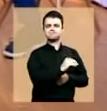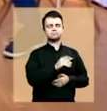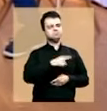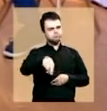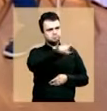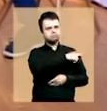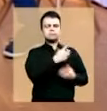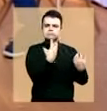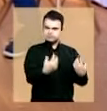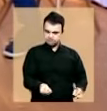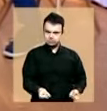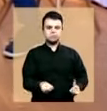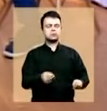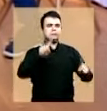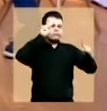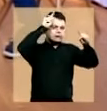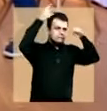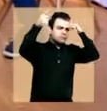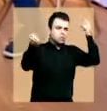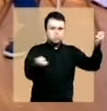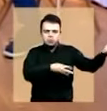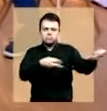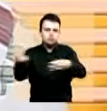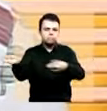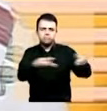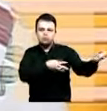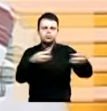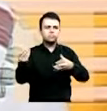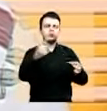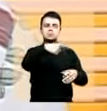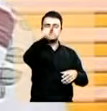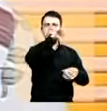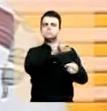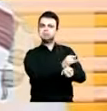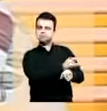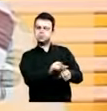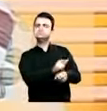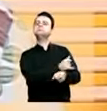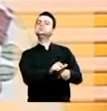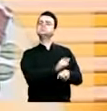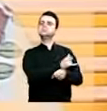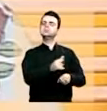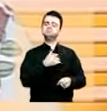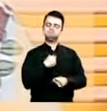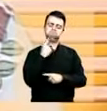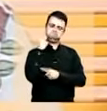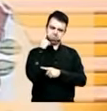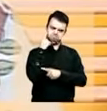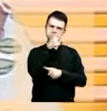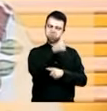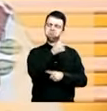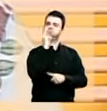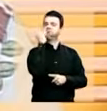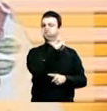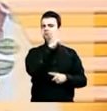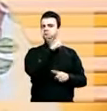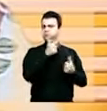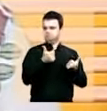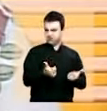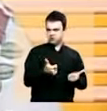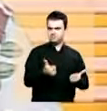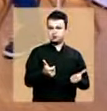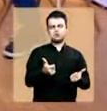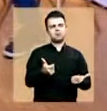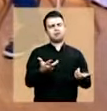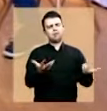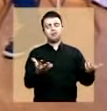público também, né? Com novas ideias, com novas... Soluções criativas, exatamente. Né? Acho que já é uma grande parte dessa... E